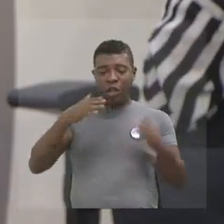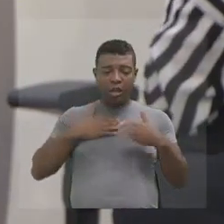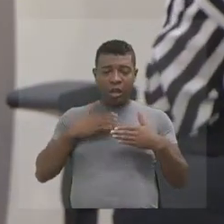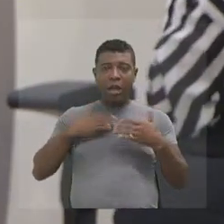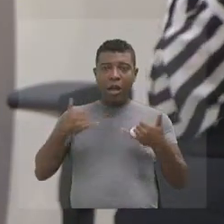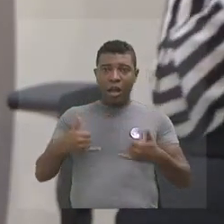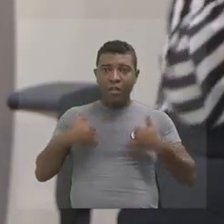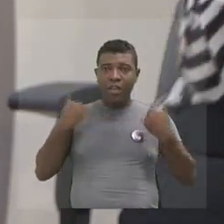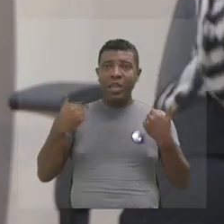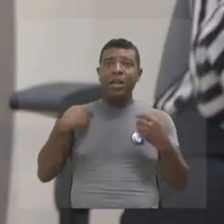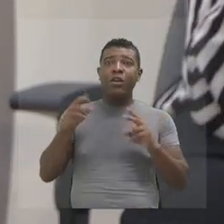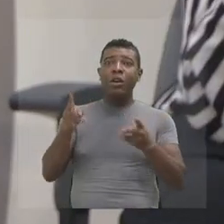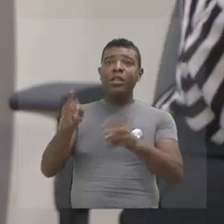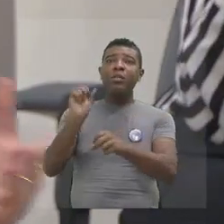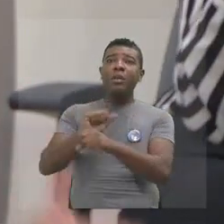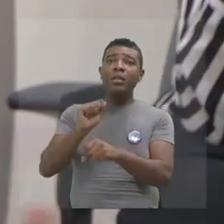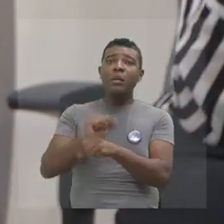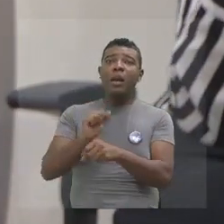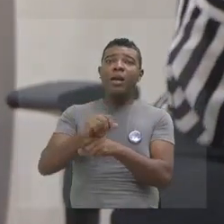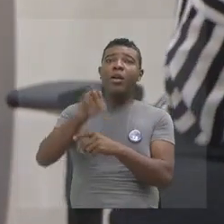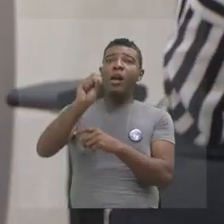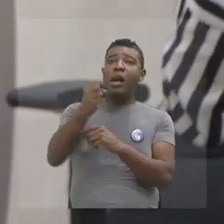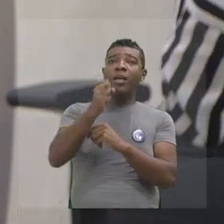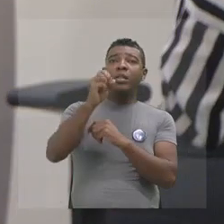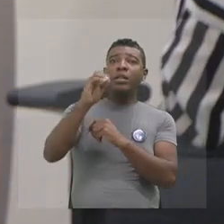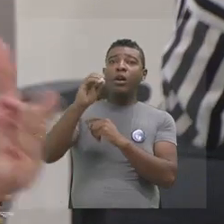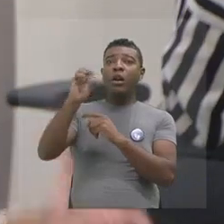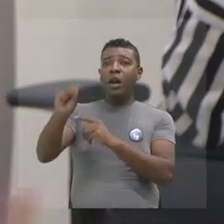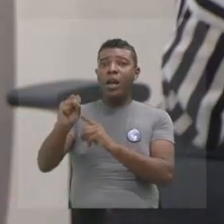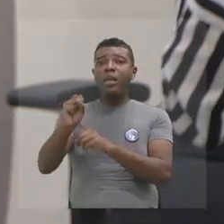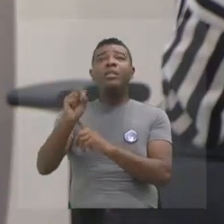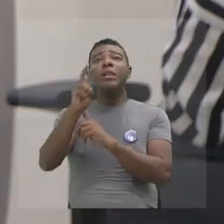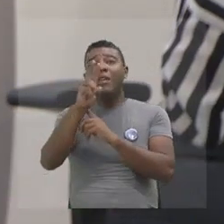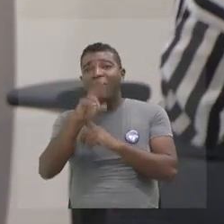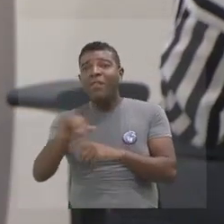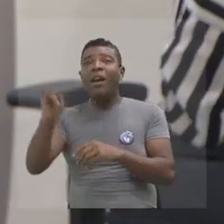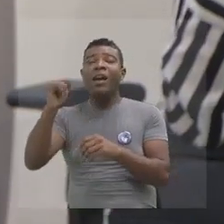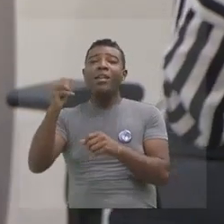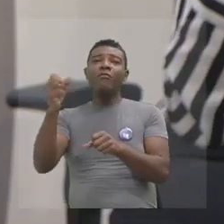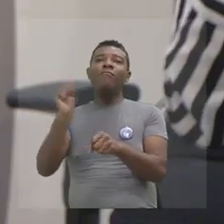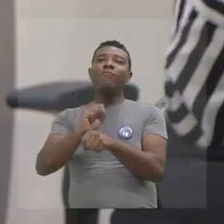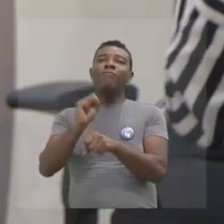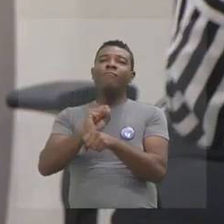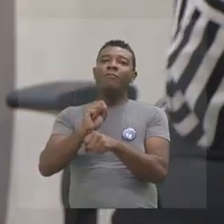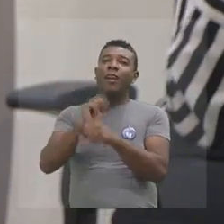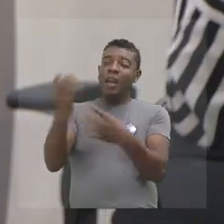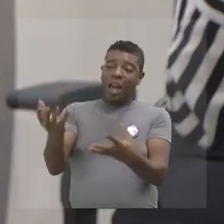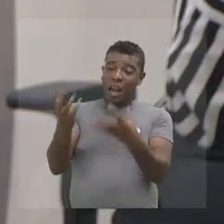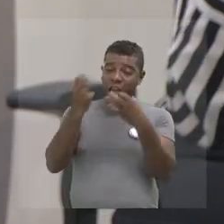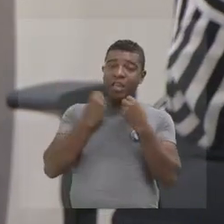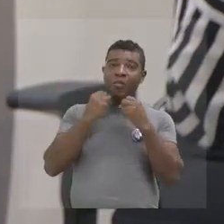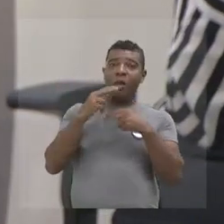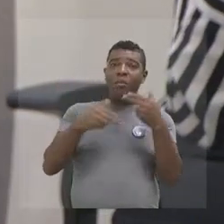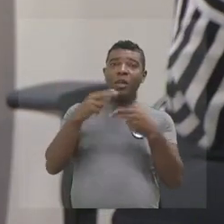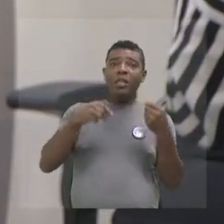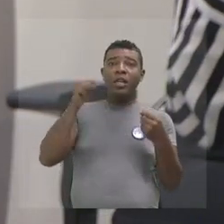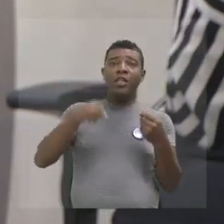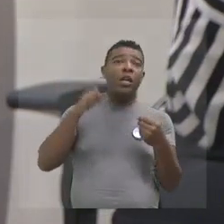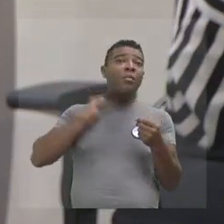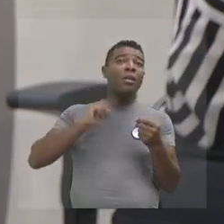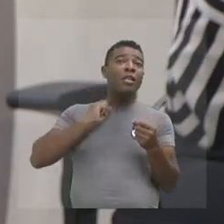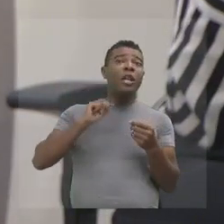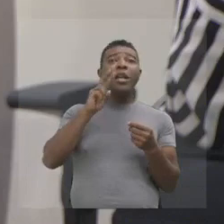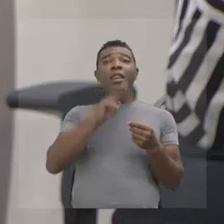o presente que eu vou receber da SOS Mata Atlântica e tenho certeza que um dia nós vamos receber o presente de que Minas Gerais não estará no topo de desmatamento